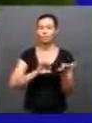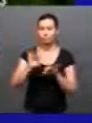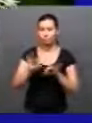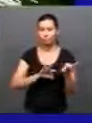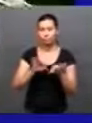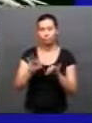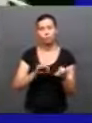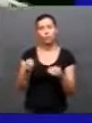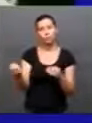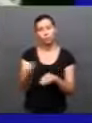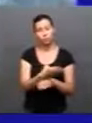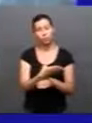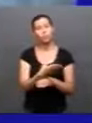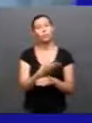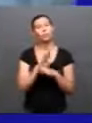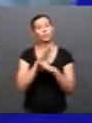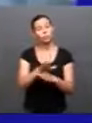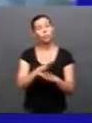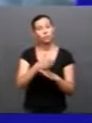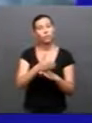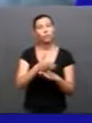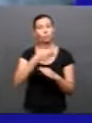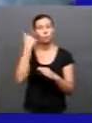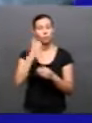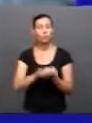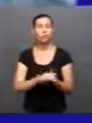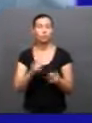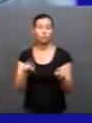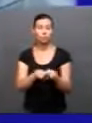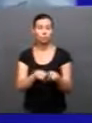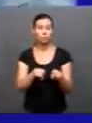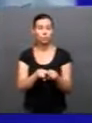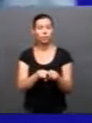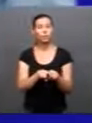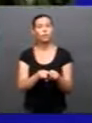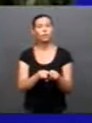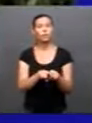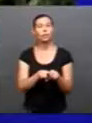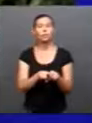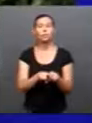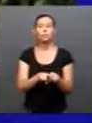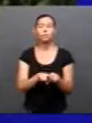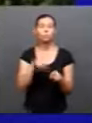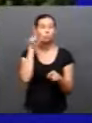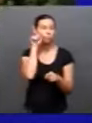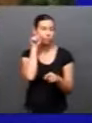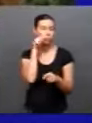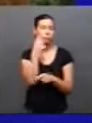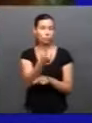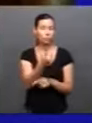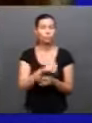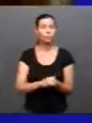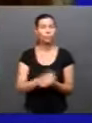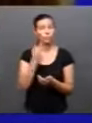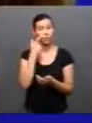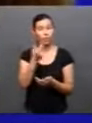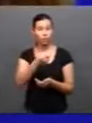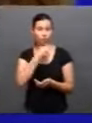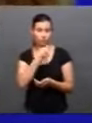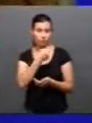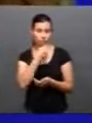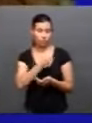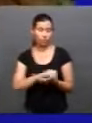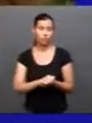há uma melhora significativa também na qualidade do maracujá. Veja a seguir parte da entrevista feita